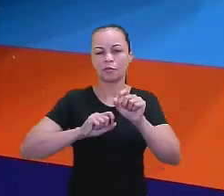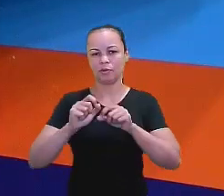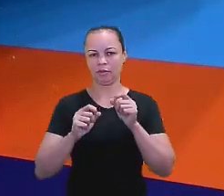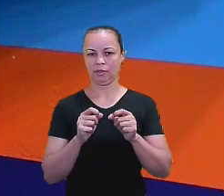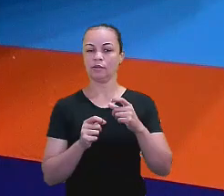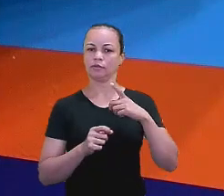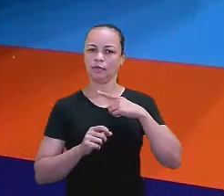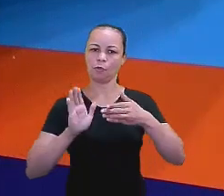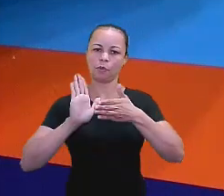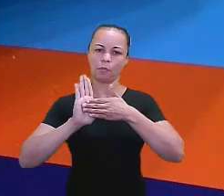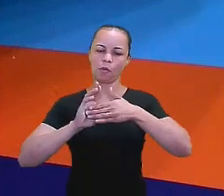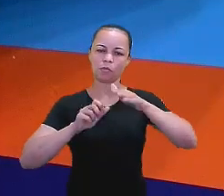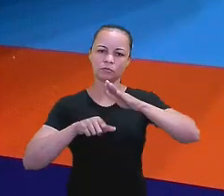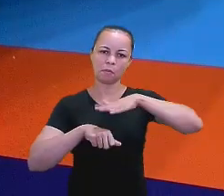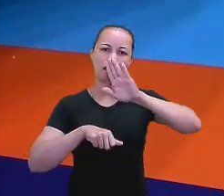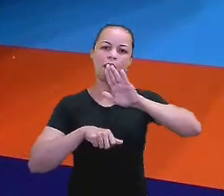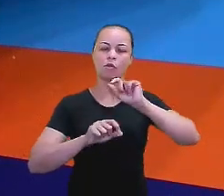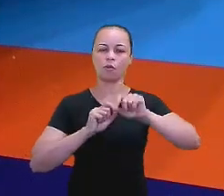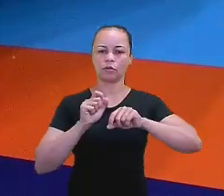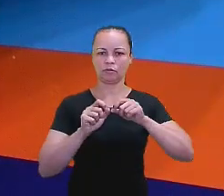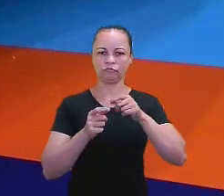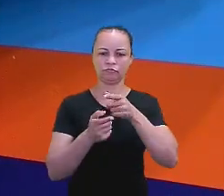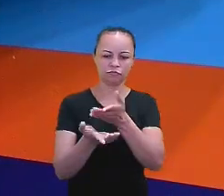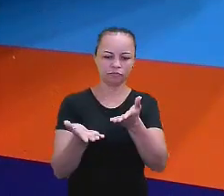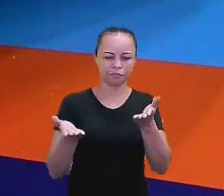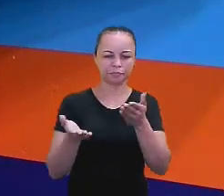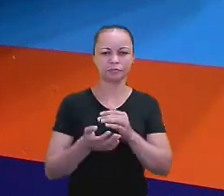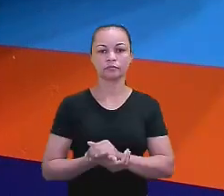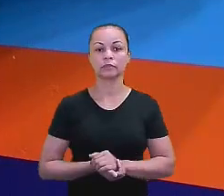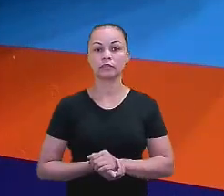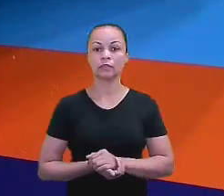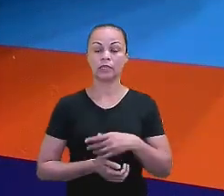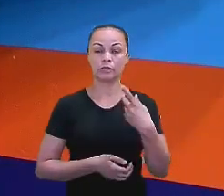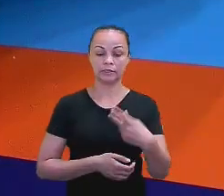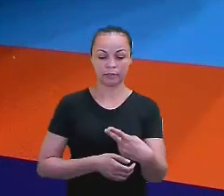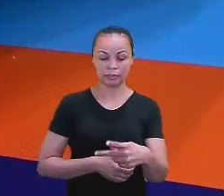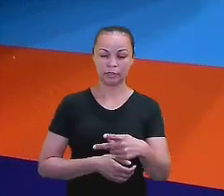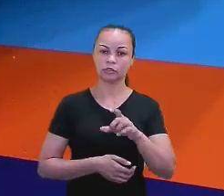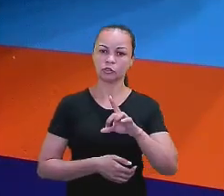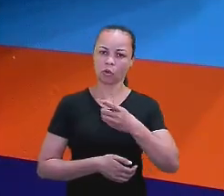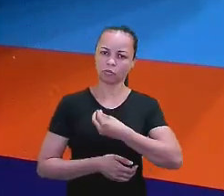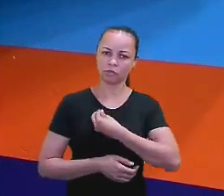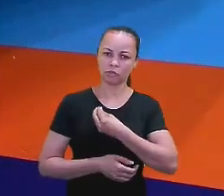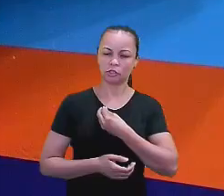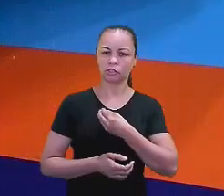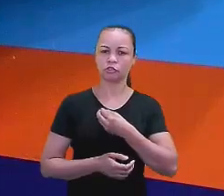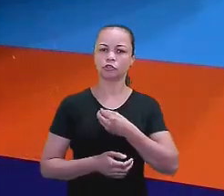você. E não esquece disso, porque isso aqui só existe por causa de você.